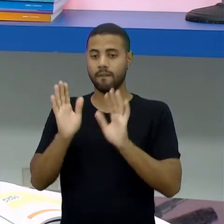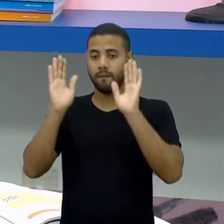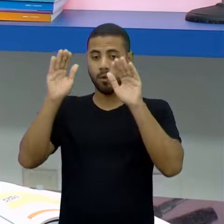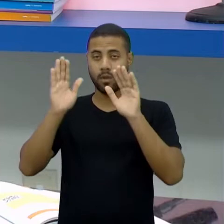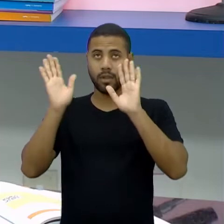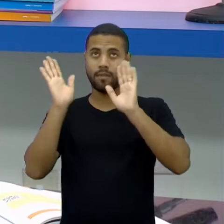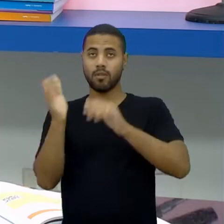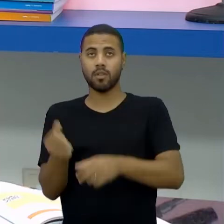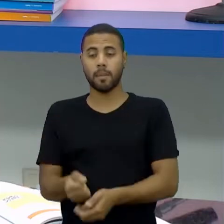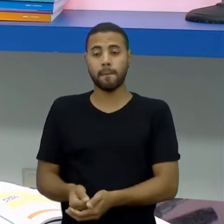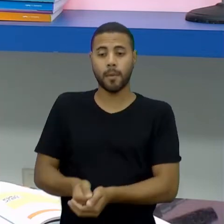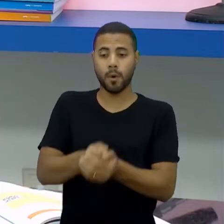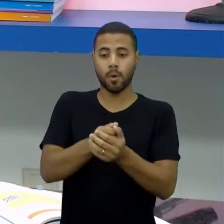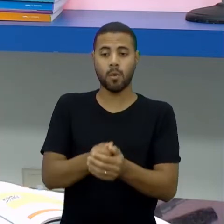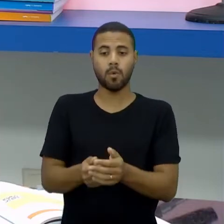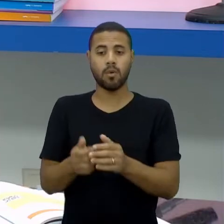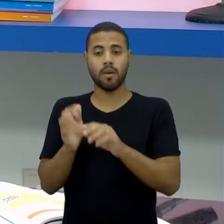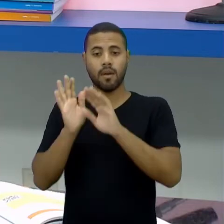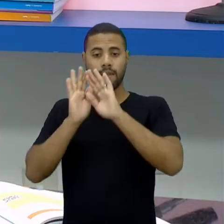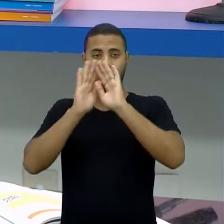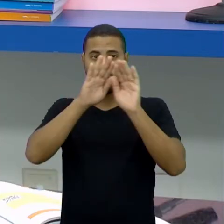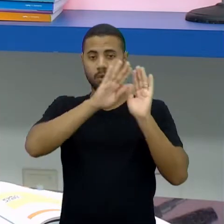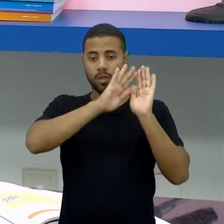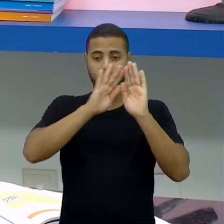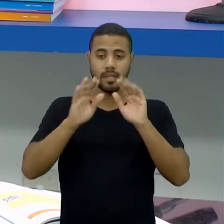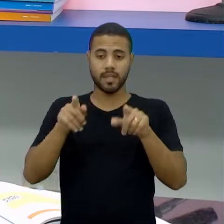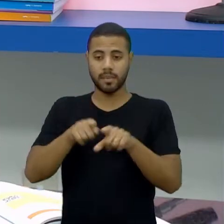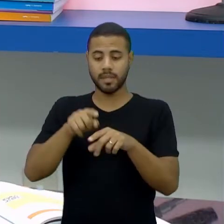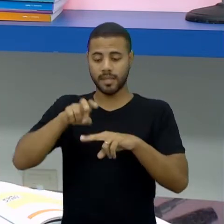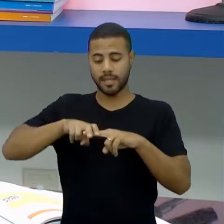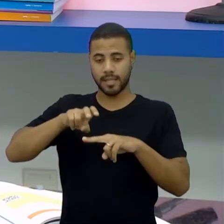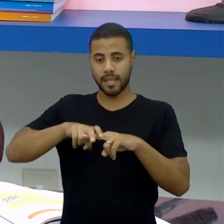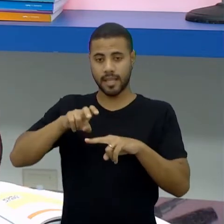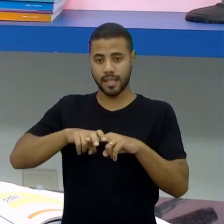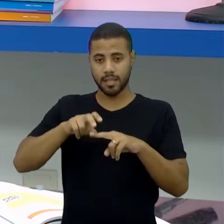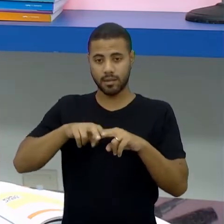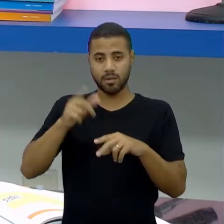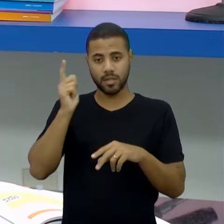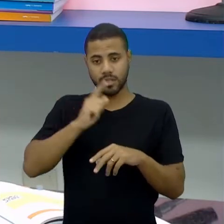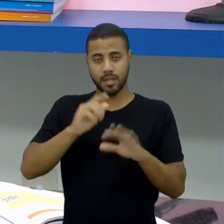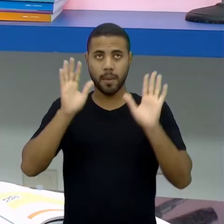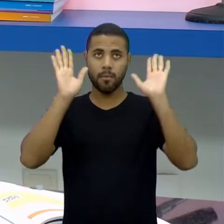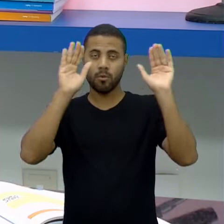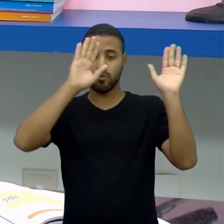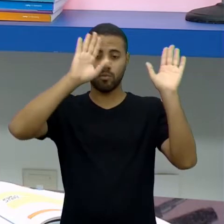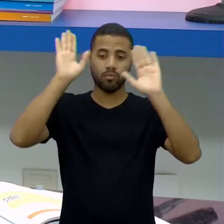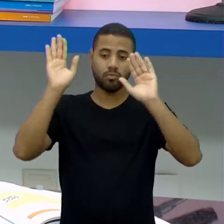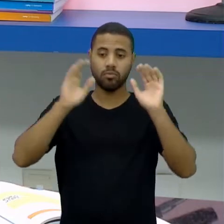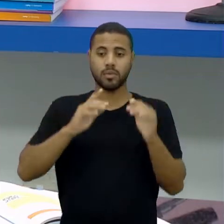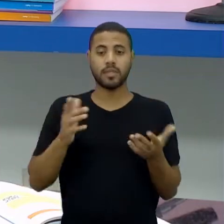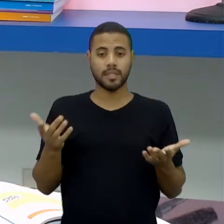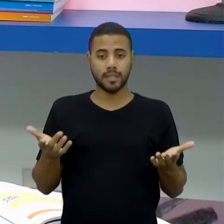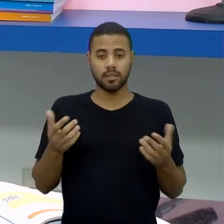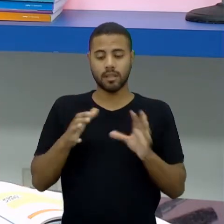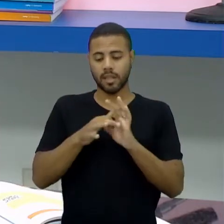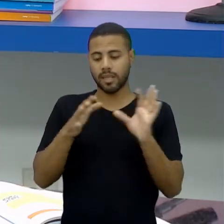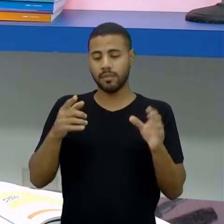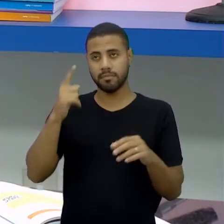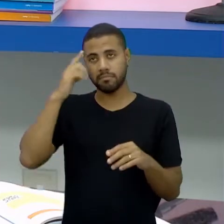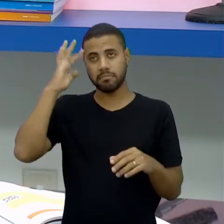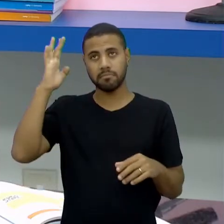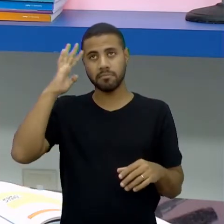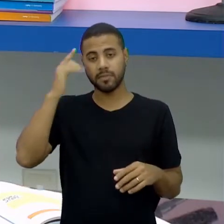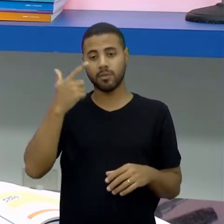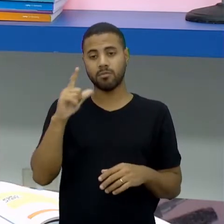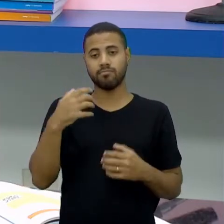com os professores, fizemos o vôlei sentado e eles ficaram livres para pensar em outras modalidades. Na aula anterior,